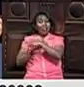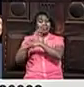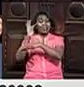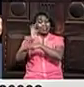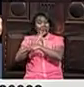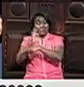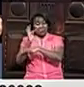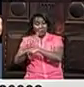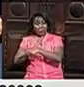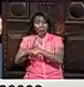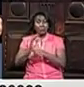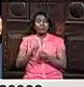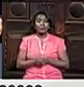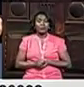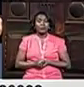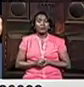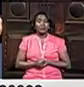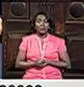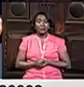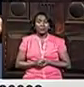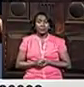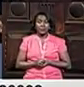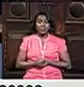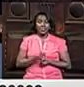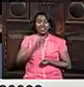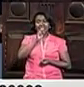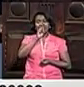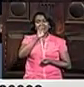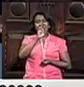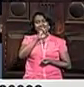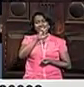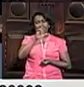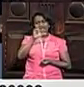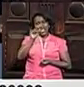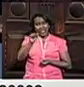outras regiões, a região serrana.